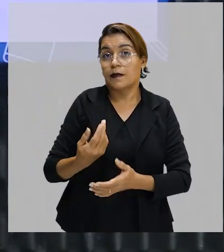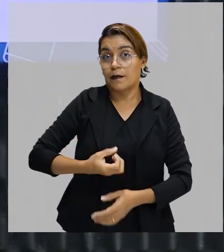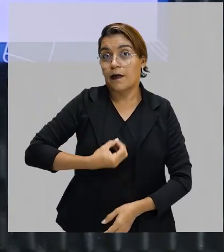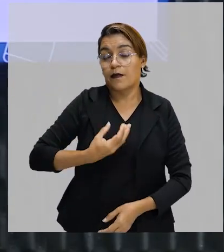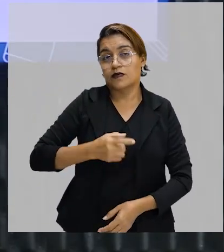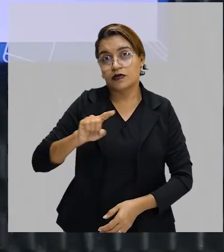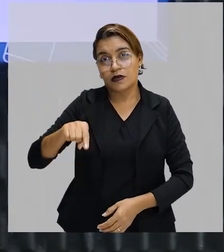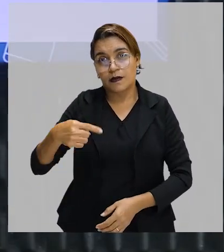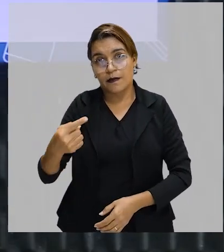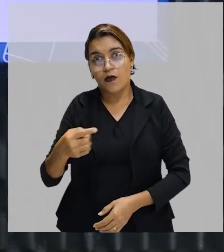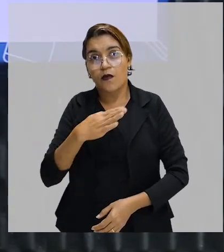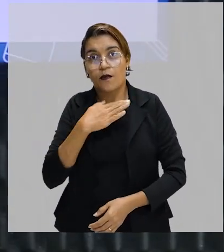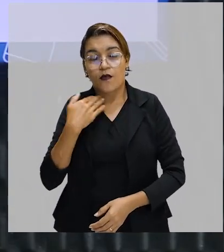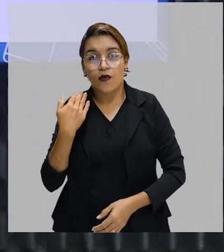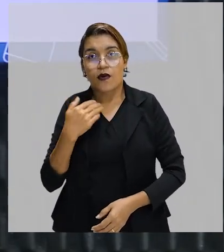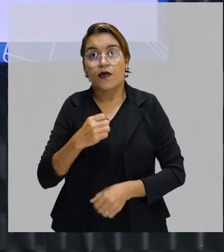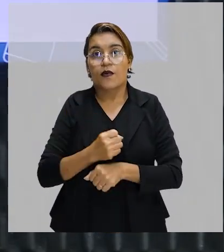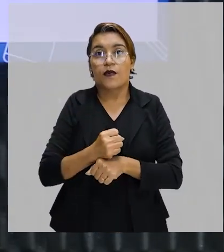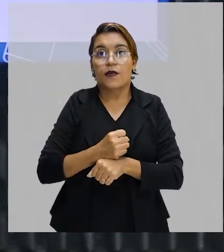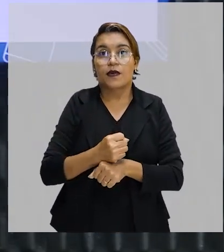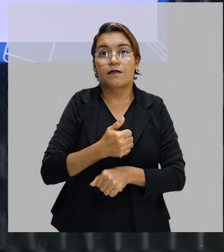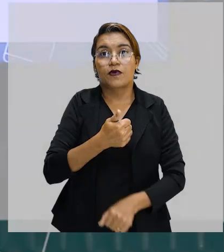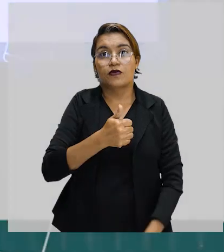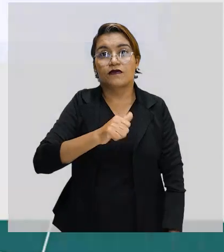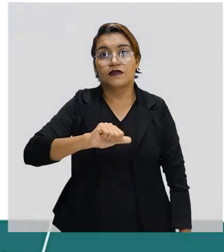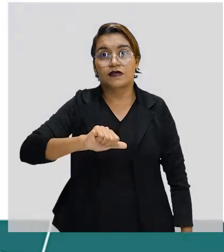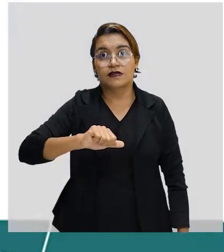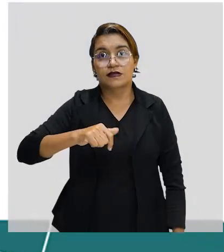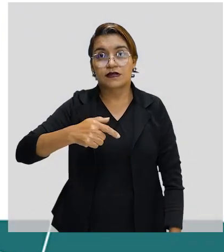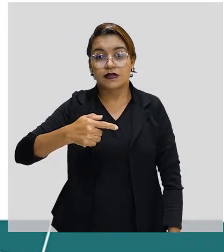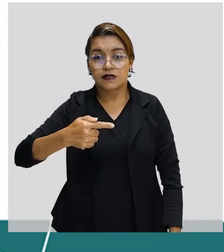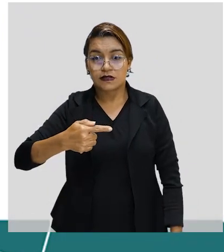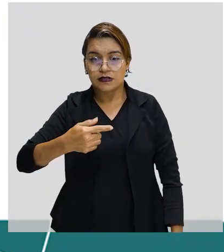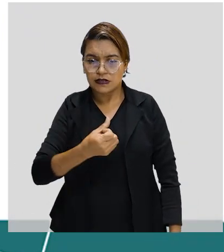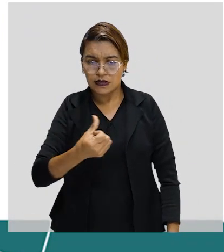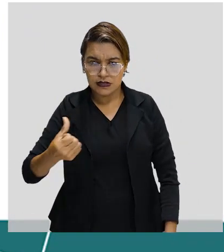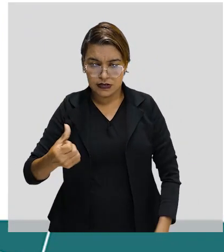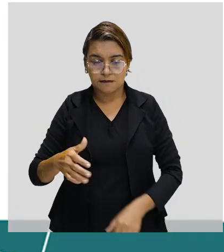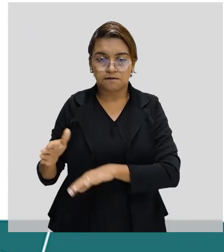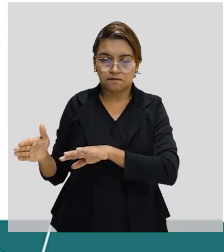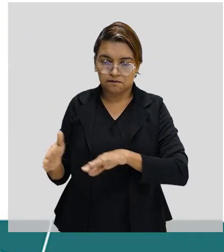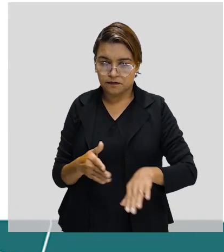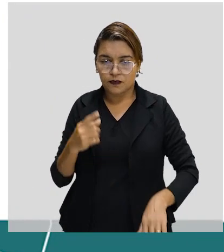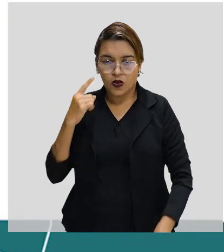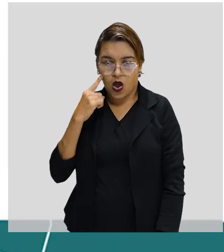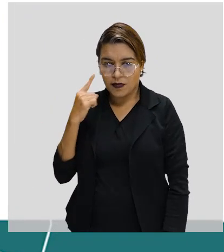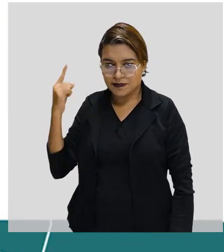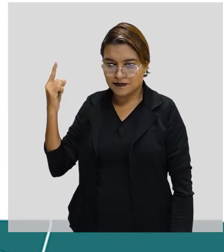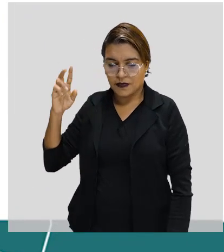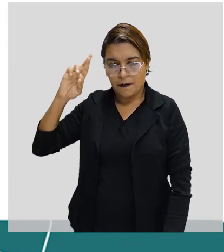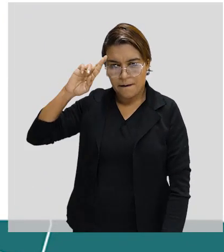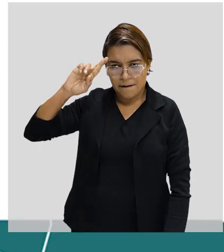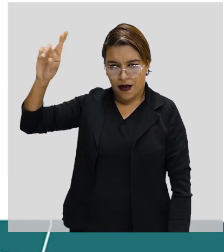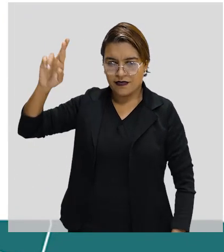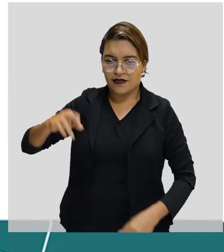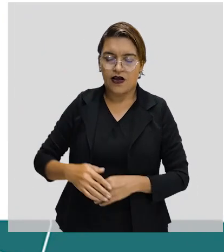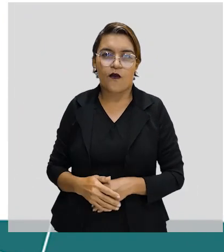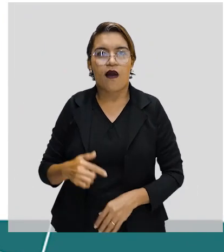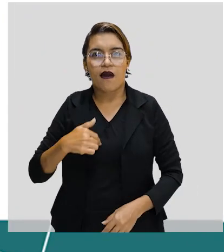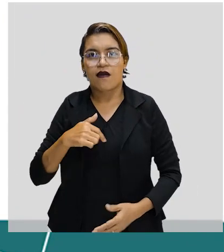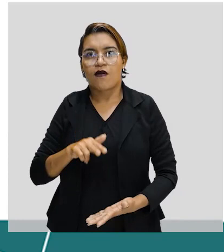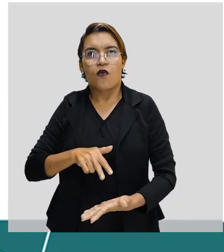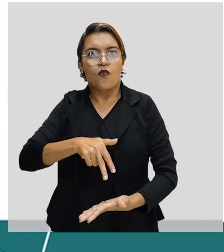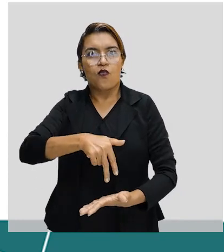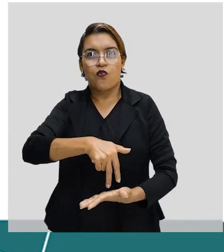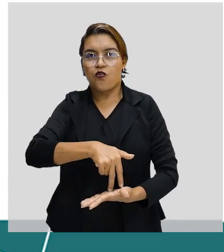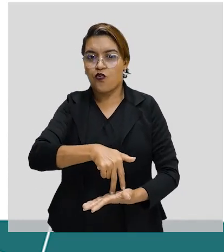da sua morte em 1966 É bem recente então aqui a gente tem o outro ó patrão ah patrão eu levantei Esta